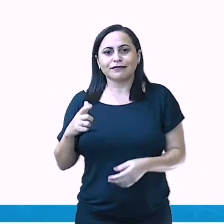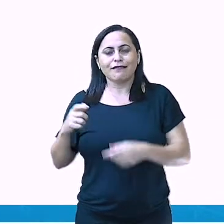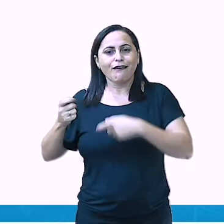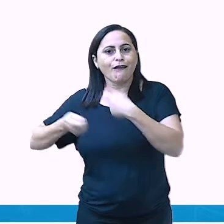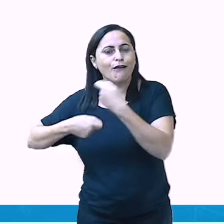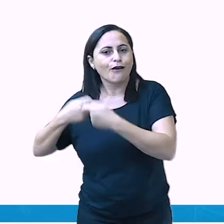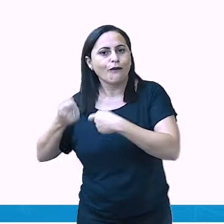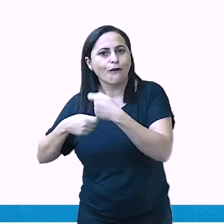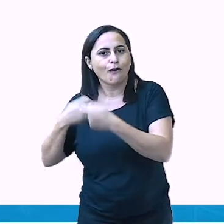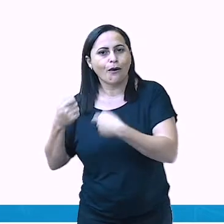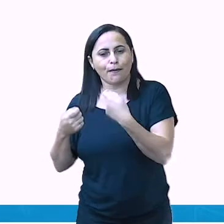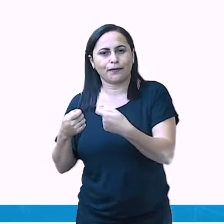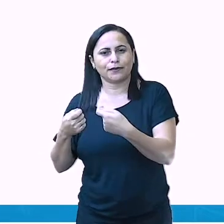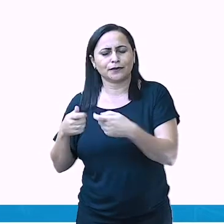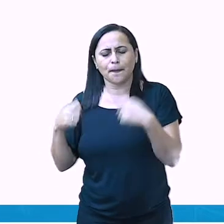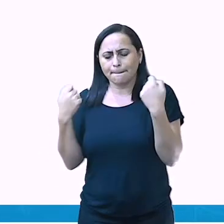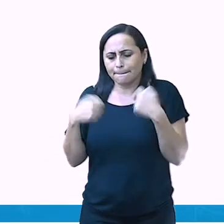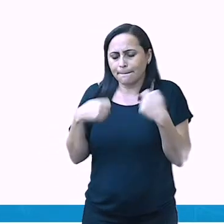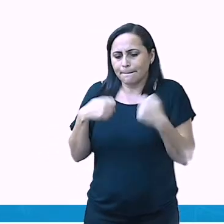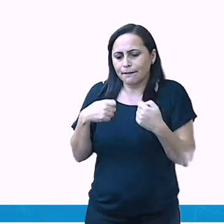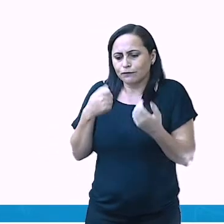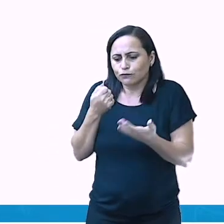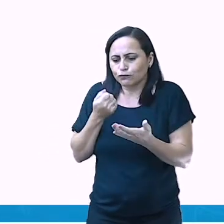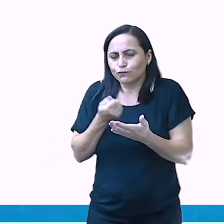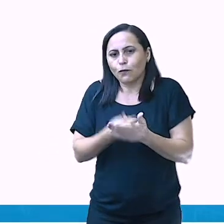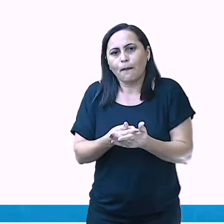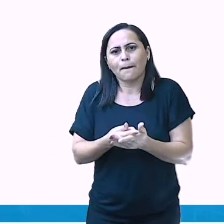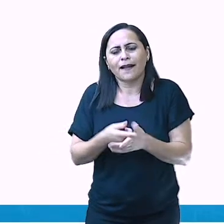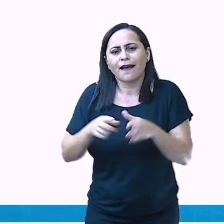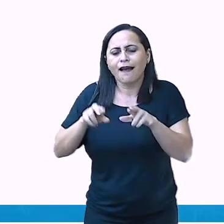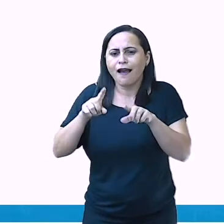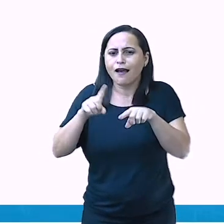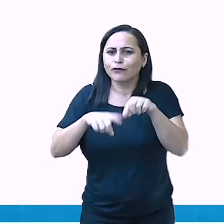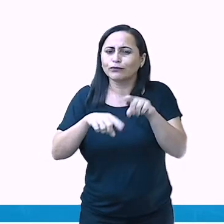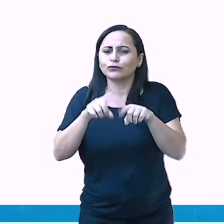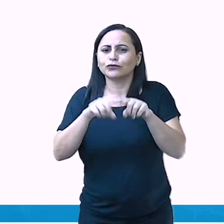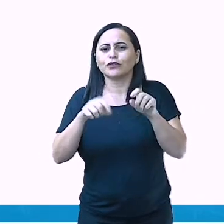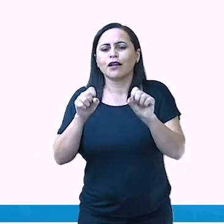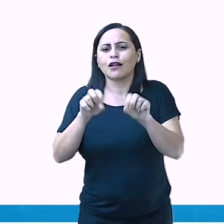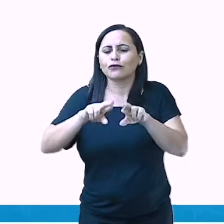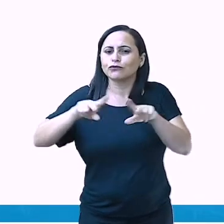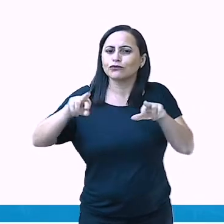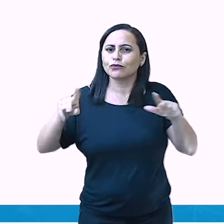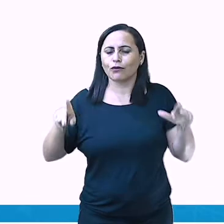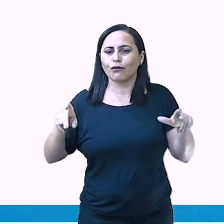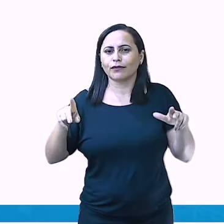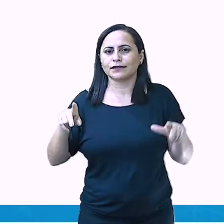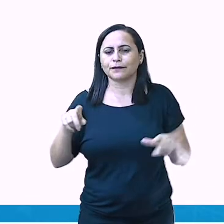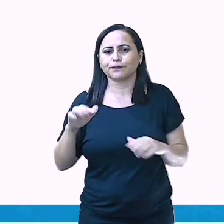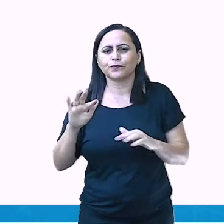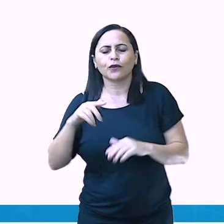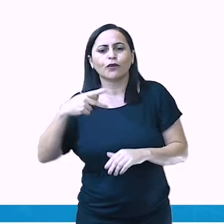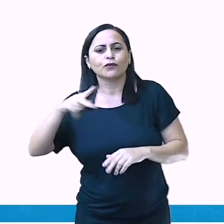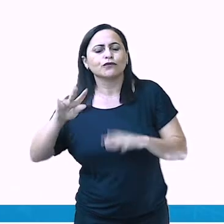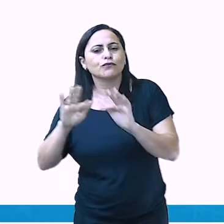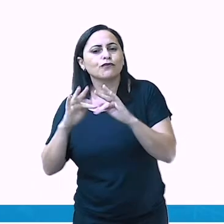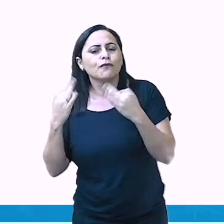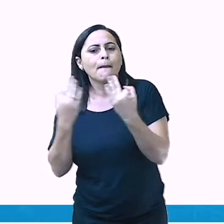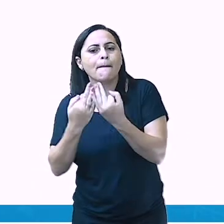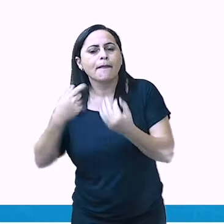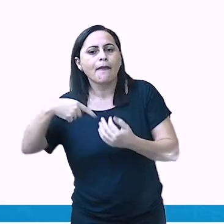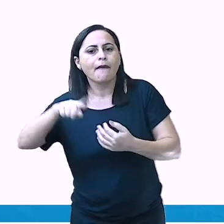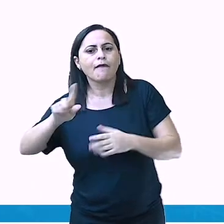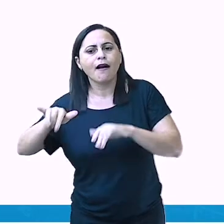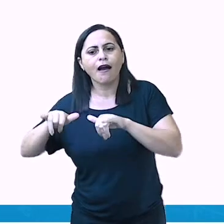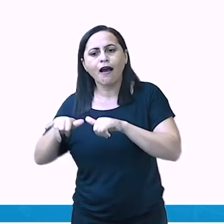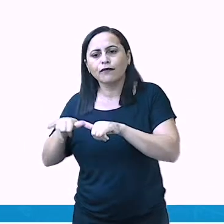Eu preciso de comprar, né? Seu pai, a sua mãe vai ao supermercado comprar os mantimentos, né? O seu material escolar. Então, a